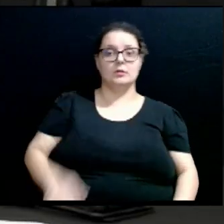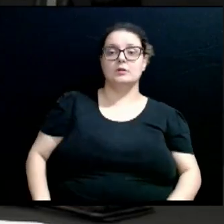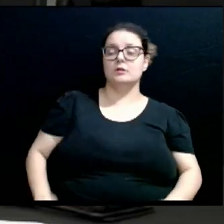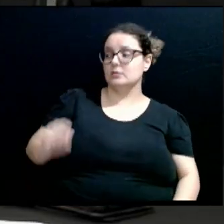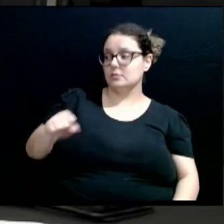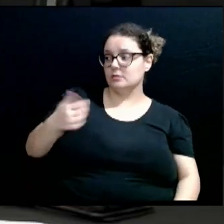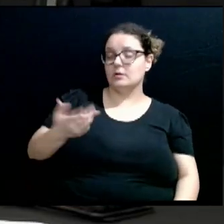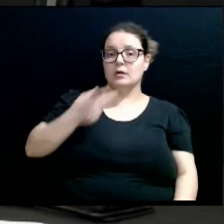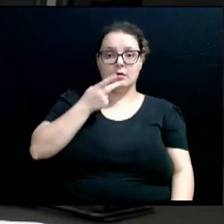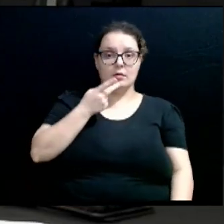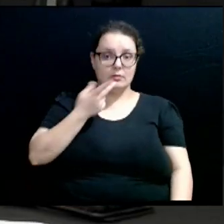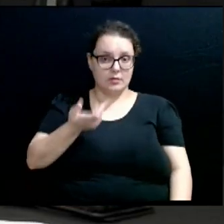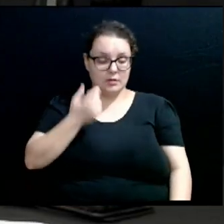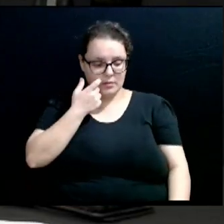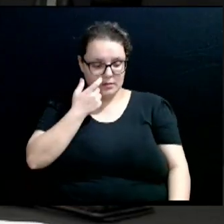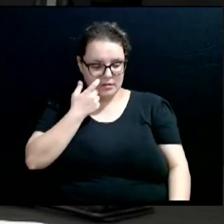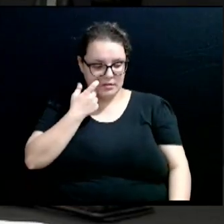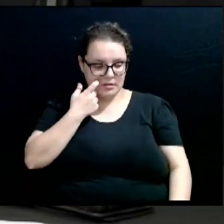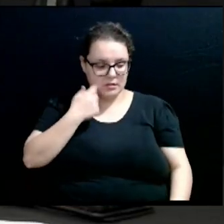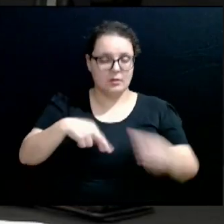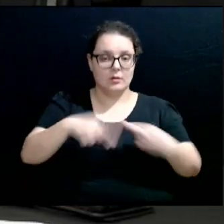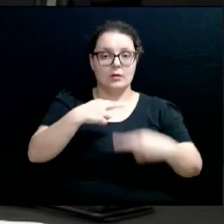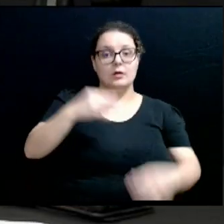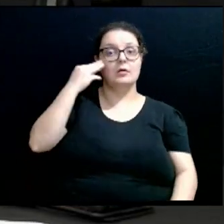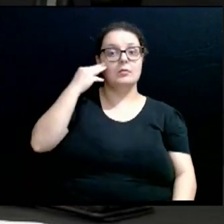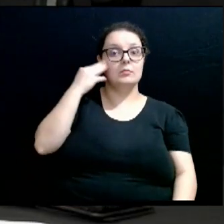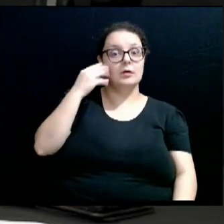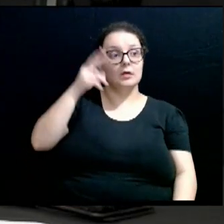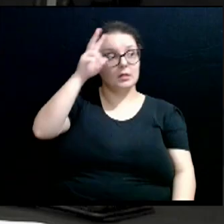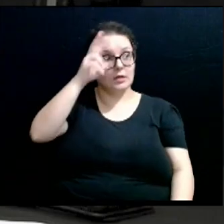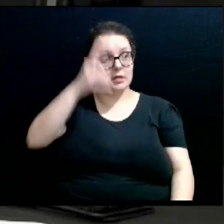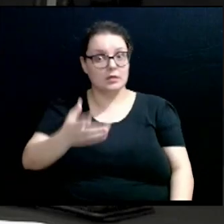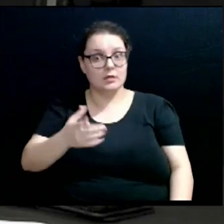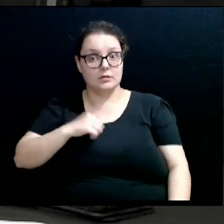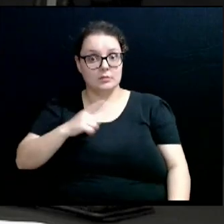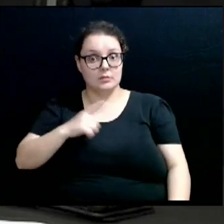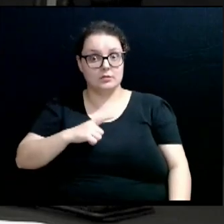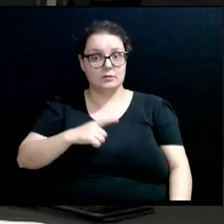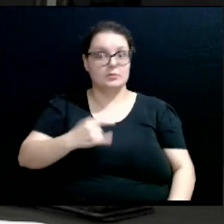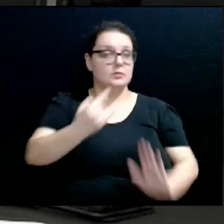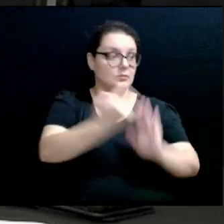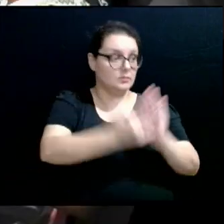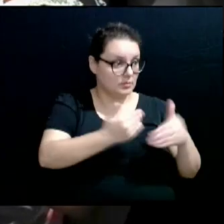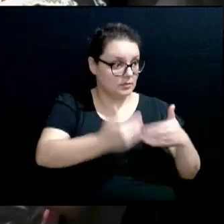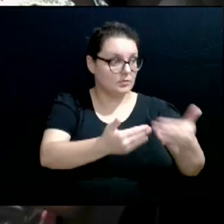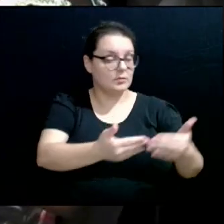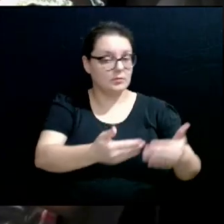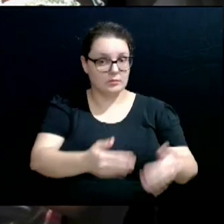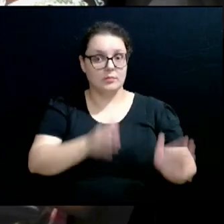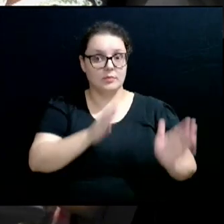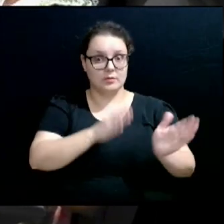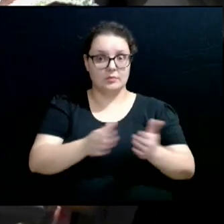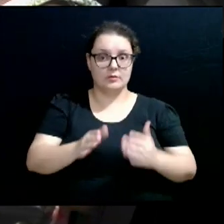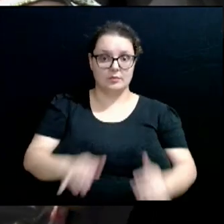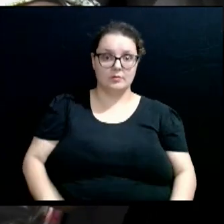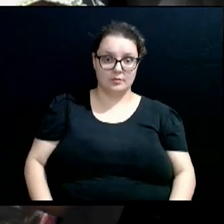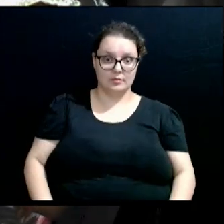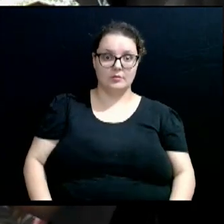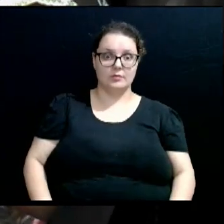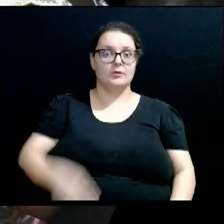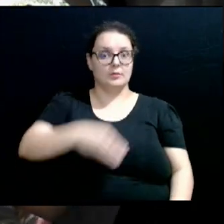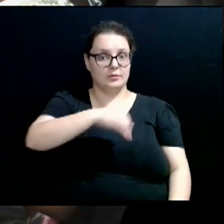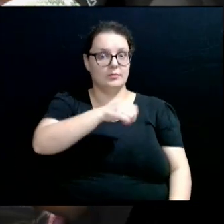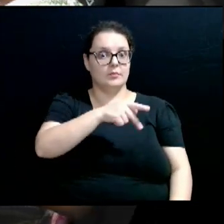dessa questão da memória, a gente tem que lembrar que tem um documentário sendo produzido pelo MIPID. Tem um documentário sobre o MIPID. Fala um pouquinho sobre